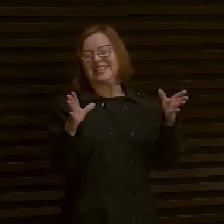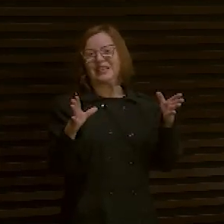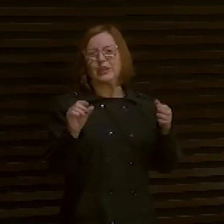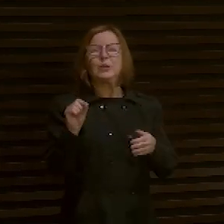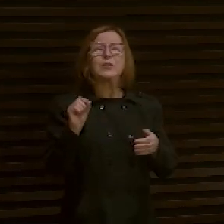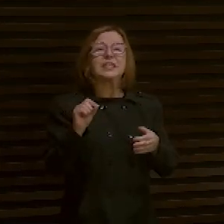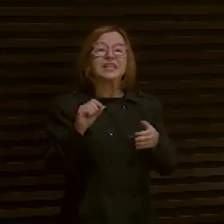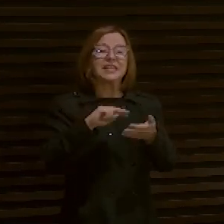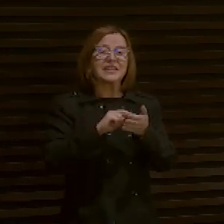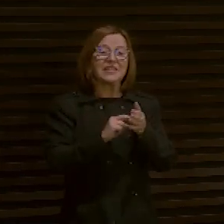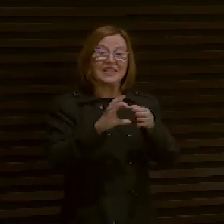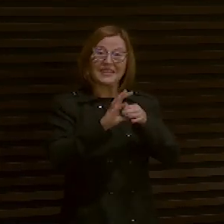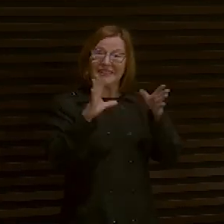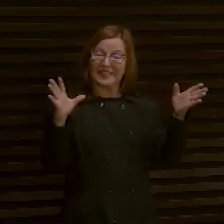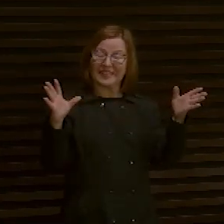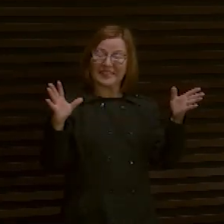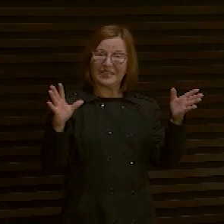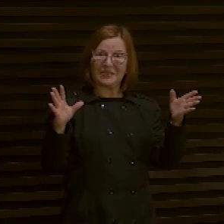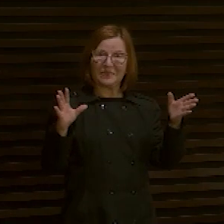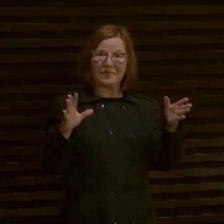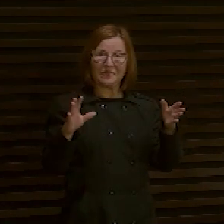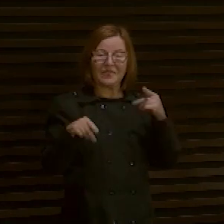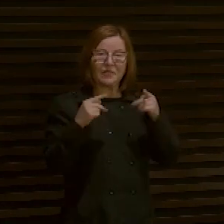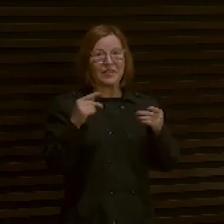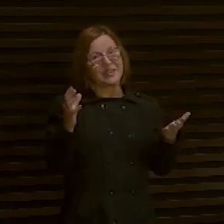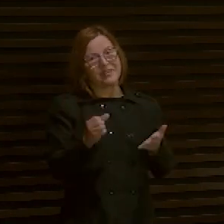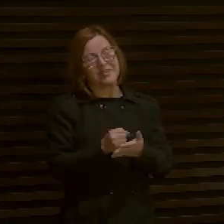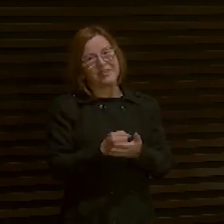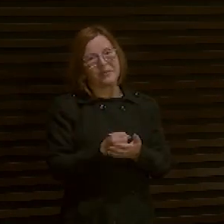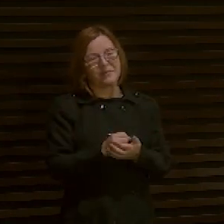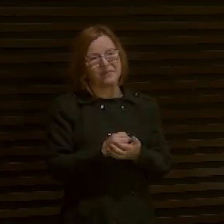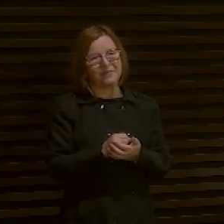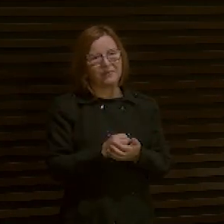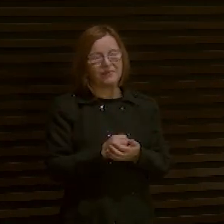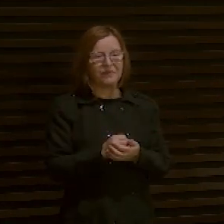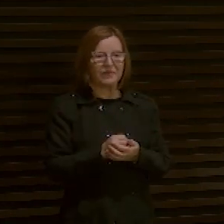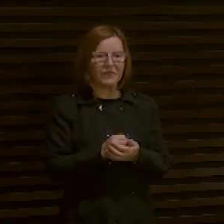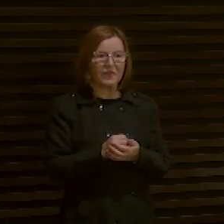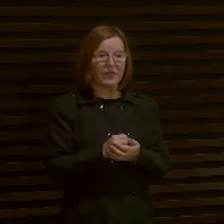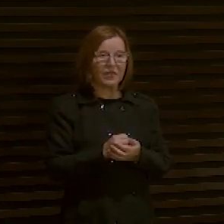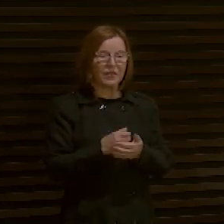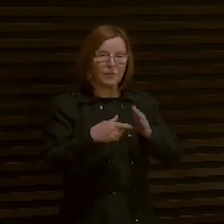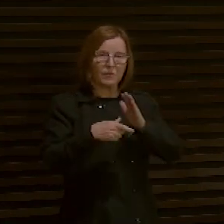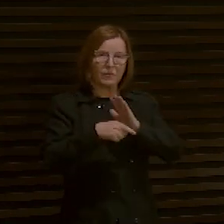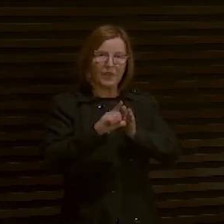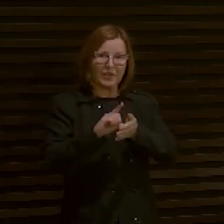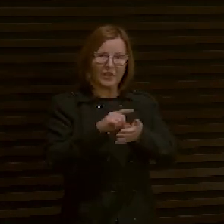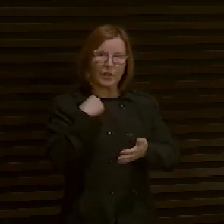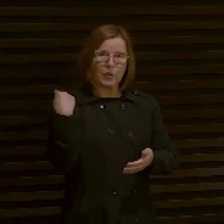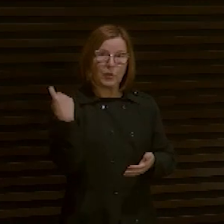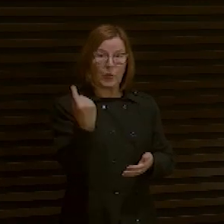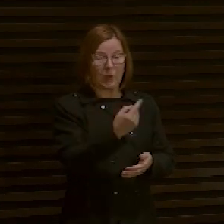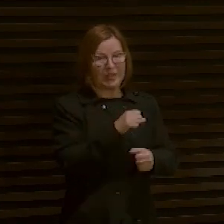irmãos, em relação à salvação? Libertação é o que nós já dissemos aqui hoje. Nós éramos escravos